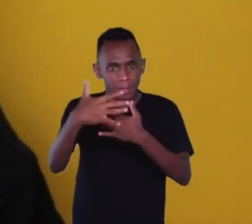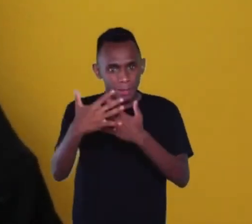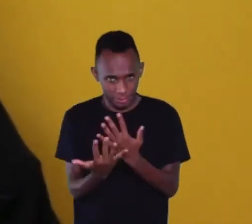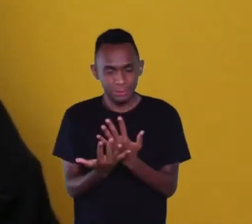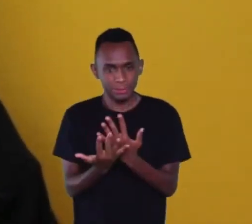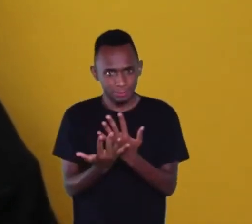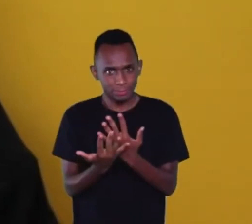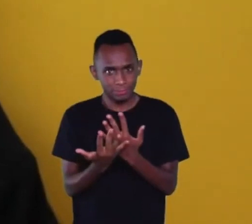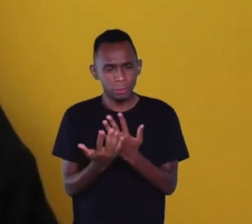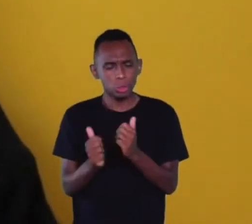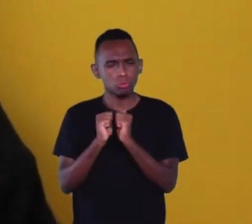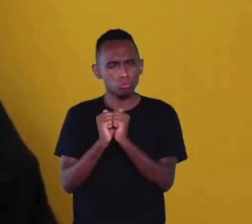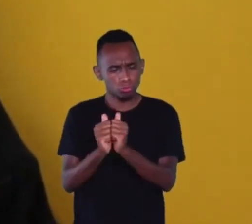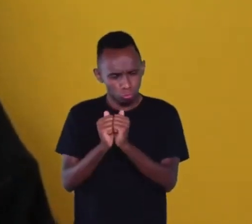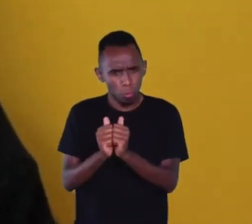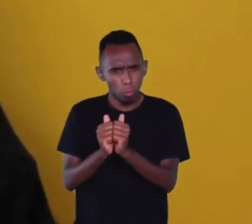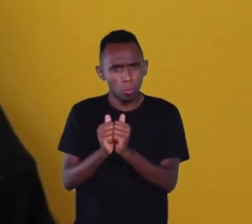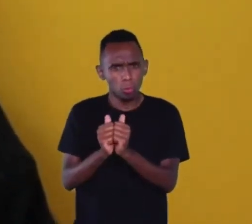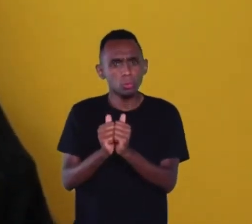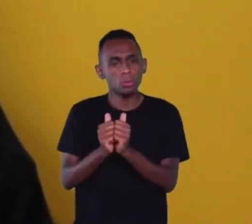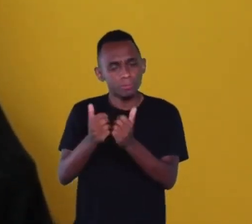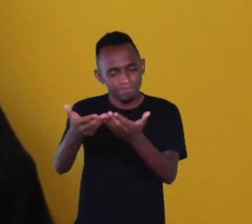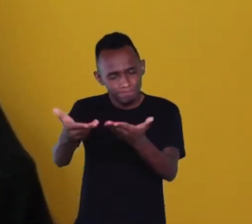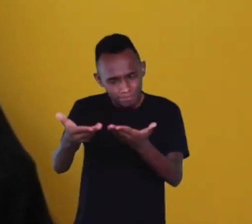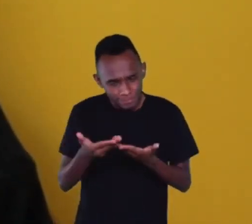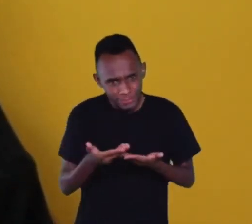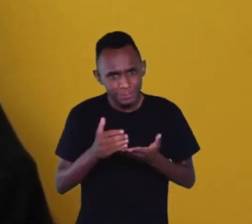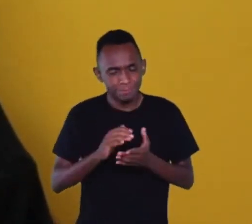e fica com a gente. Bem-vindo,